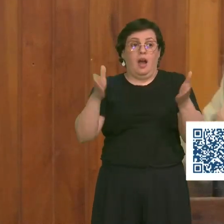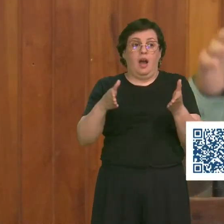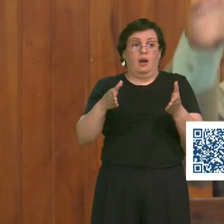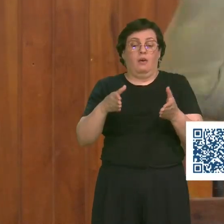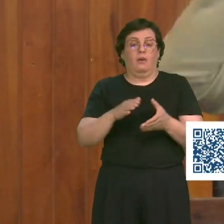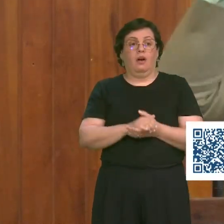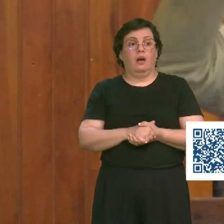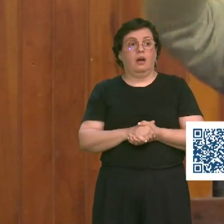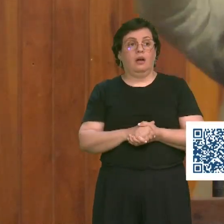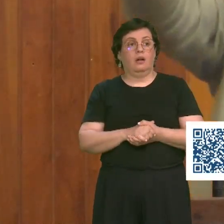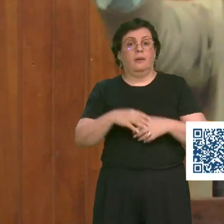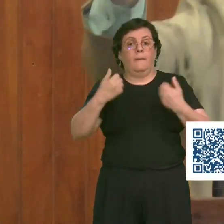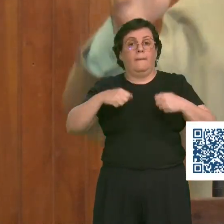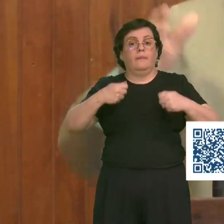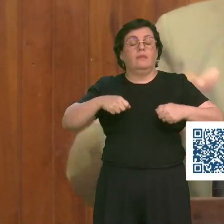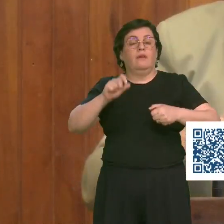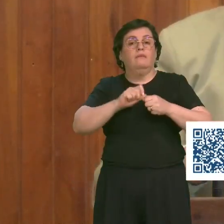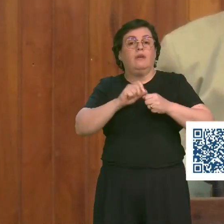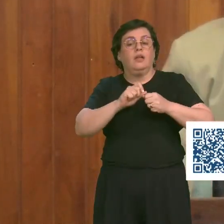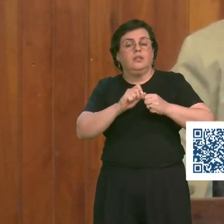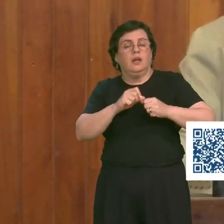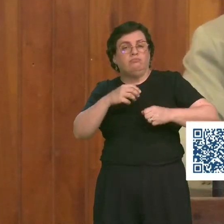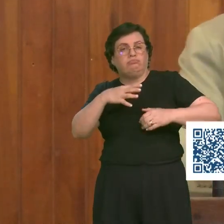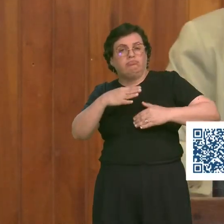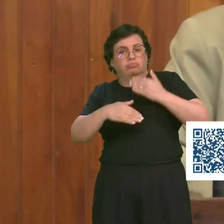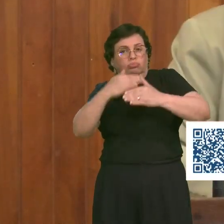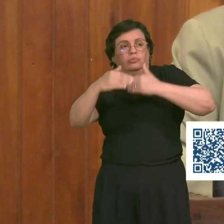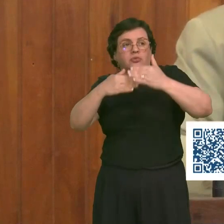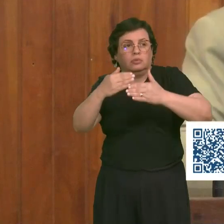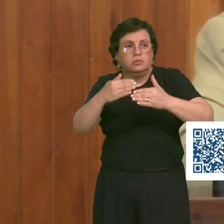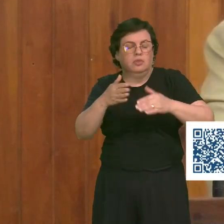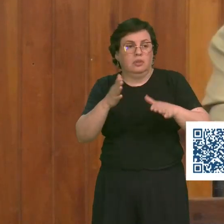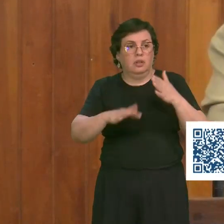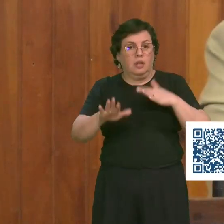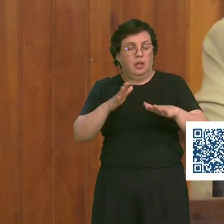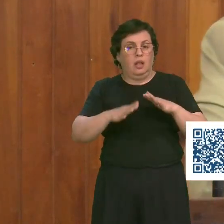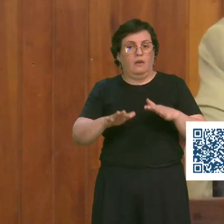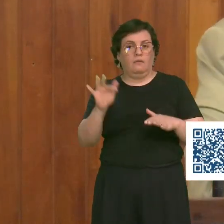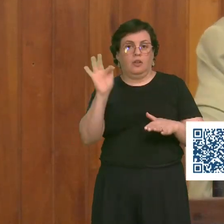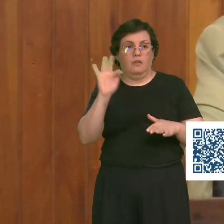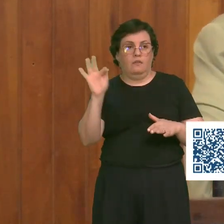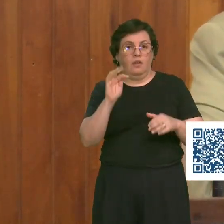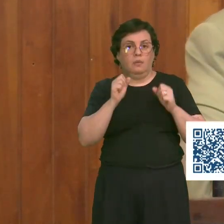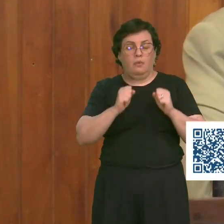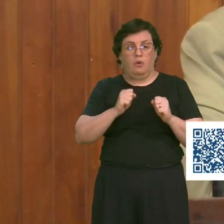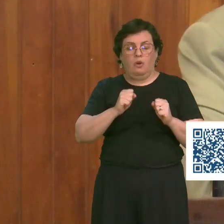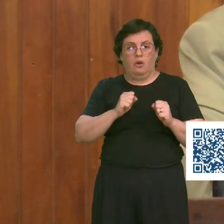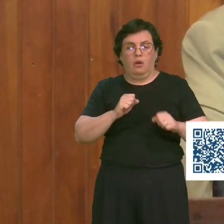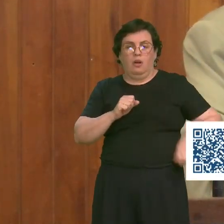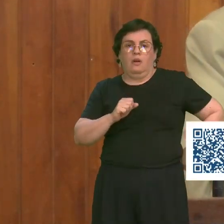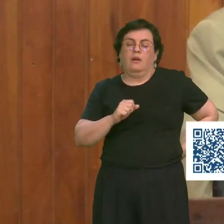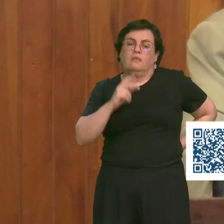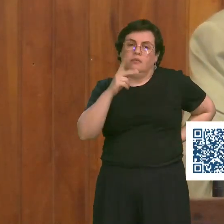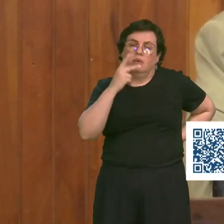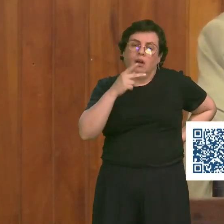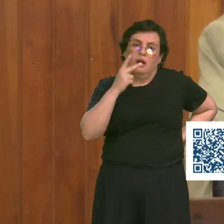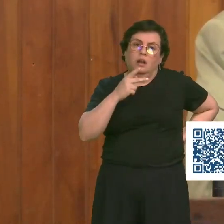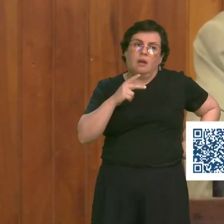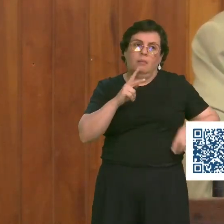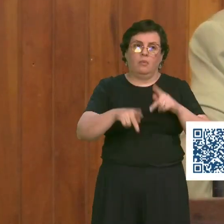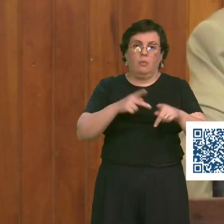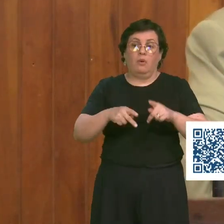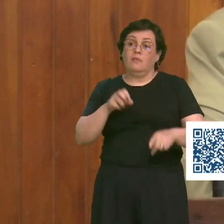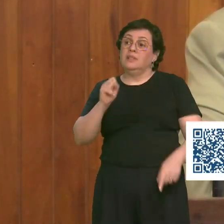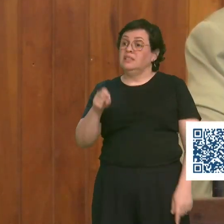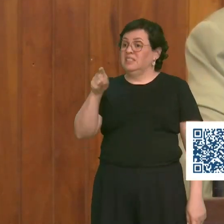ele já filha agora tem que fazer o sucessor esse Vereador fértil pode ser o prefeito Vamos acabar com ele vamos dizer para o povo se ele não prestar